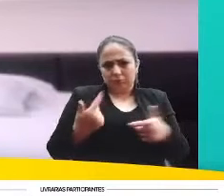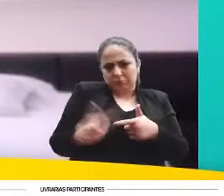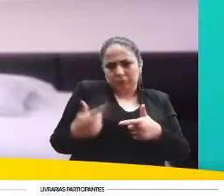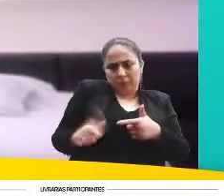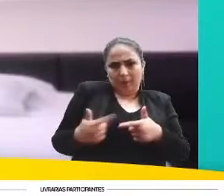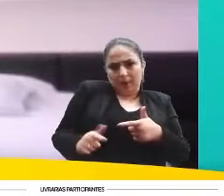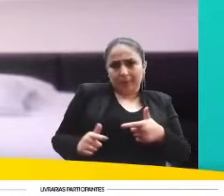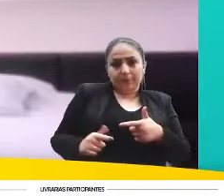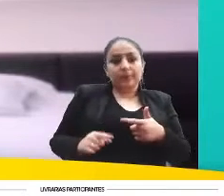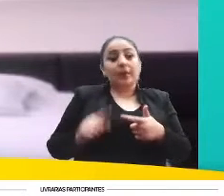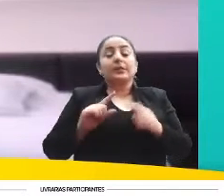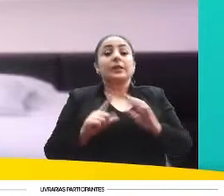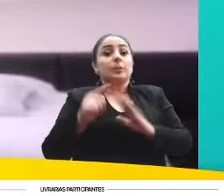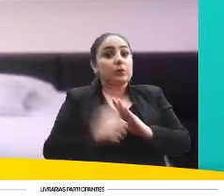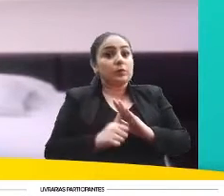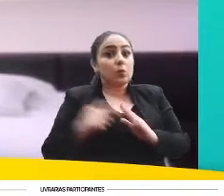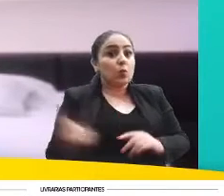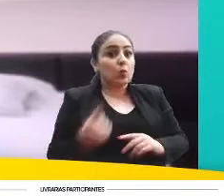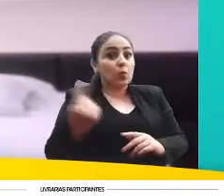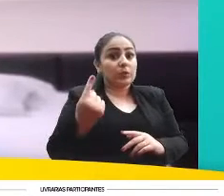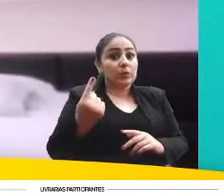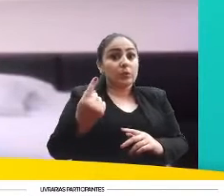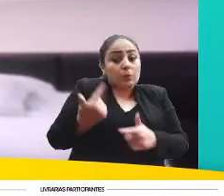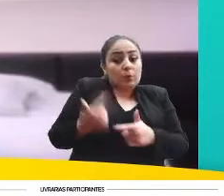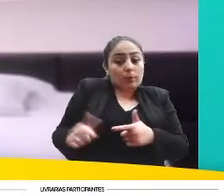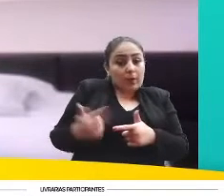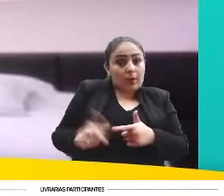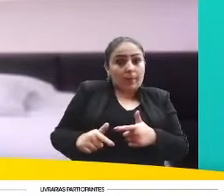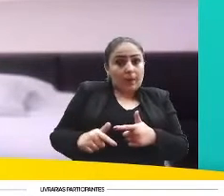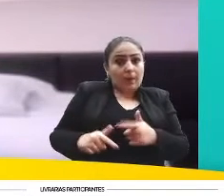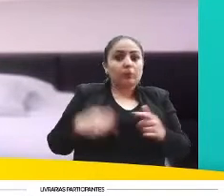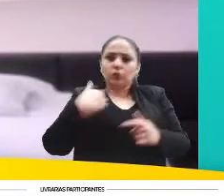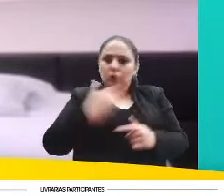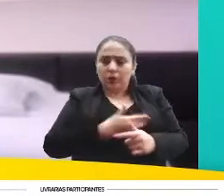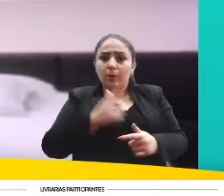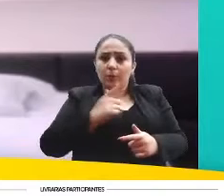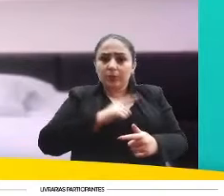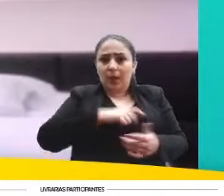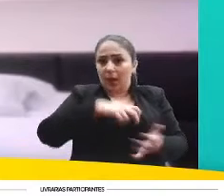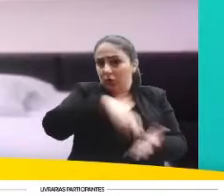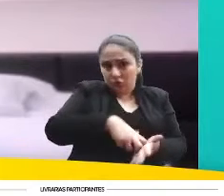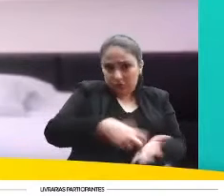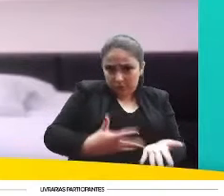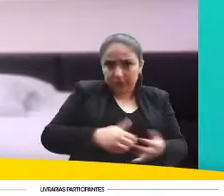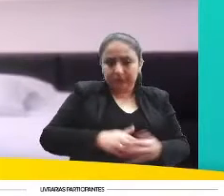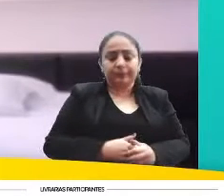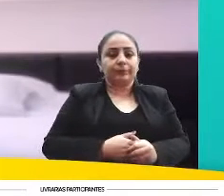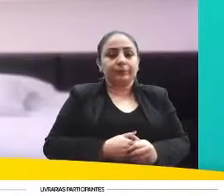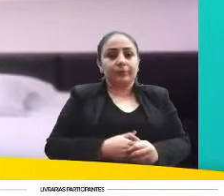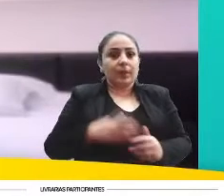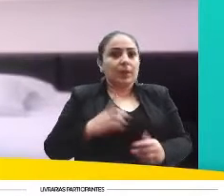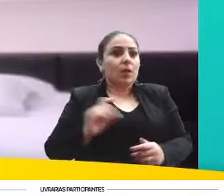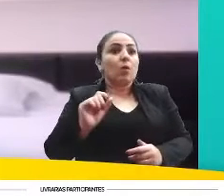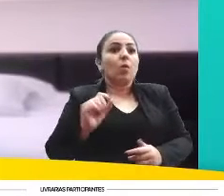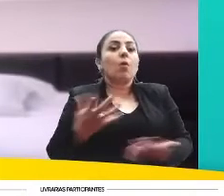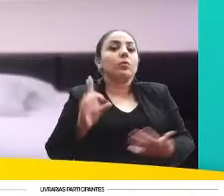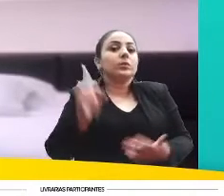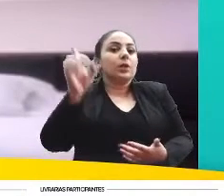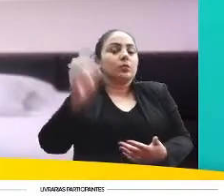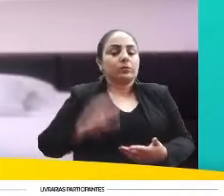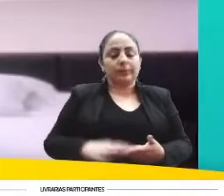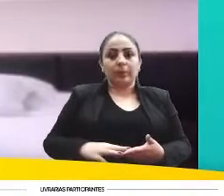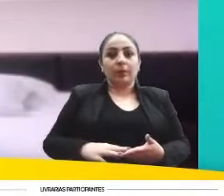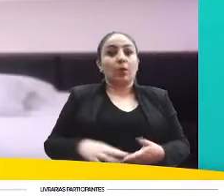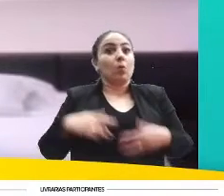algum equívoco, e aí um único deslize é o suficiente para nos condenar de forma irremediável? Que Deus é esse? Por